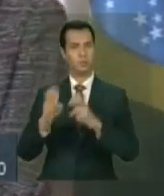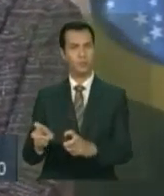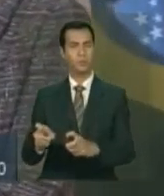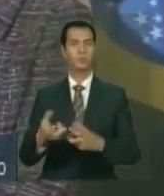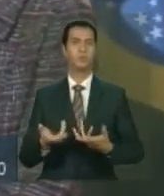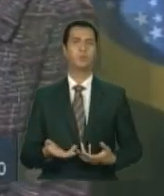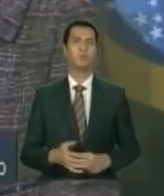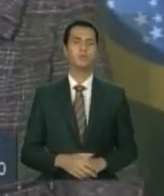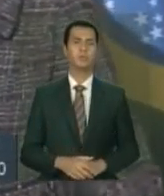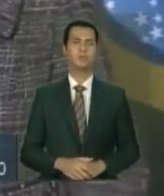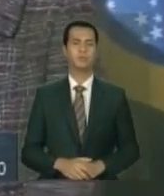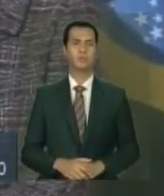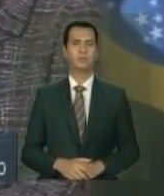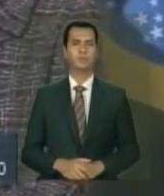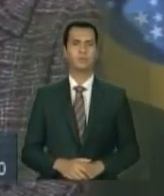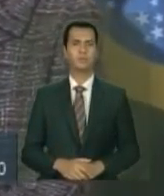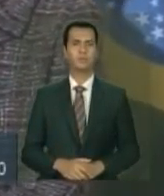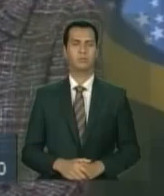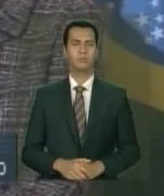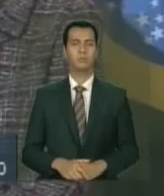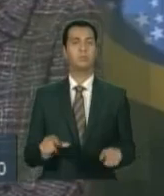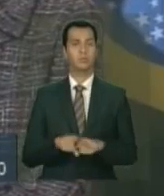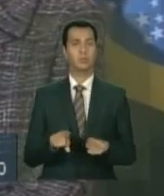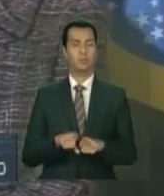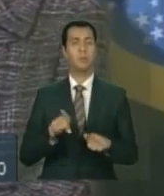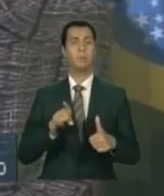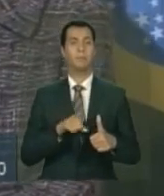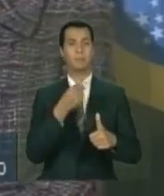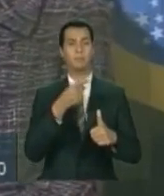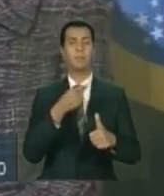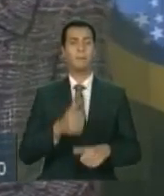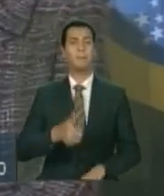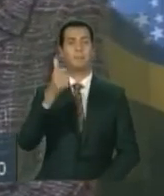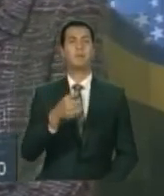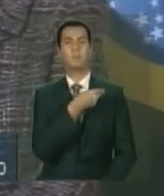que me relatou também o primeiro-ministro que